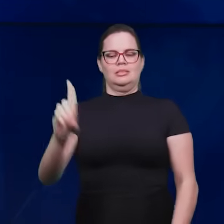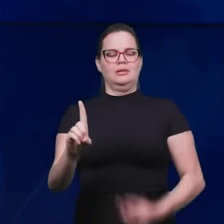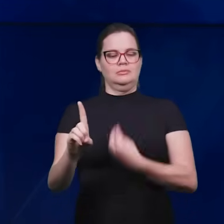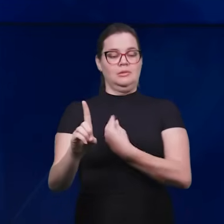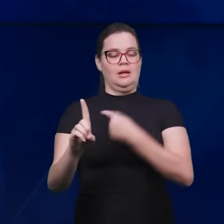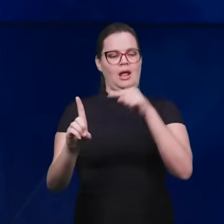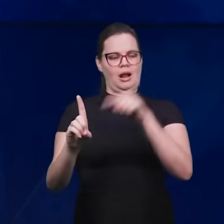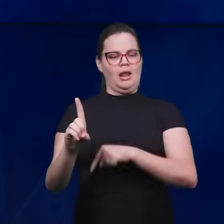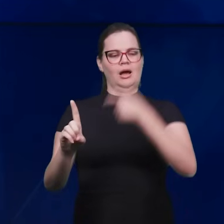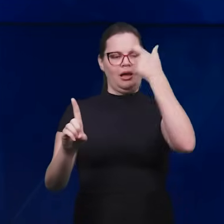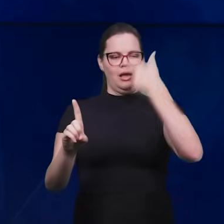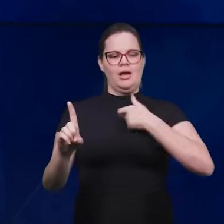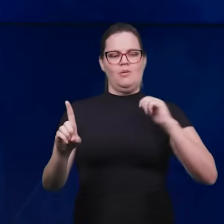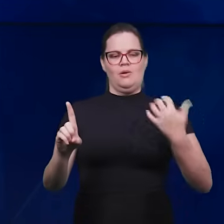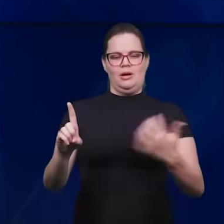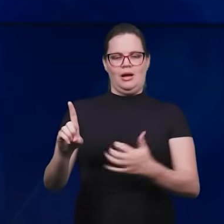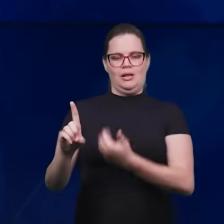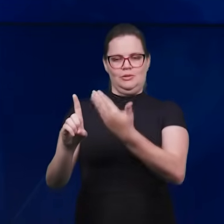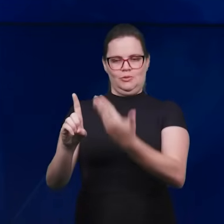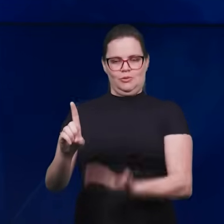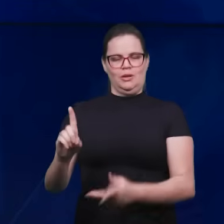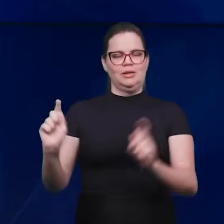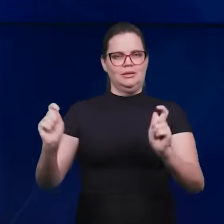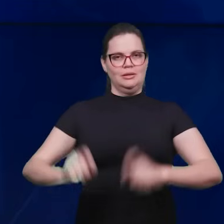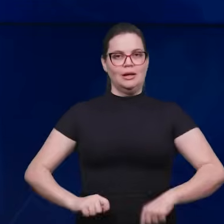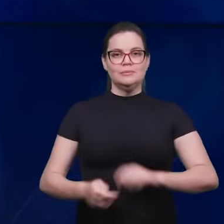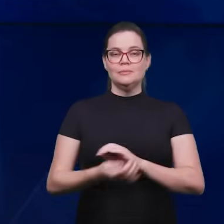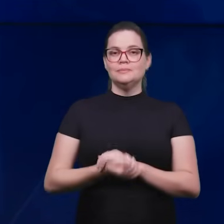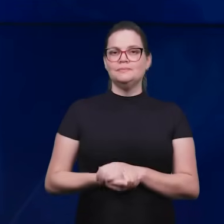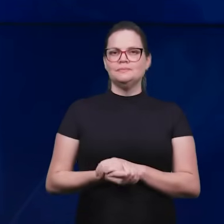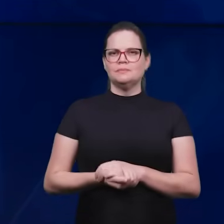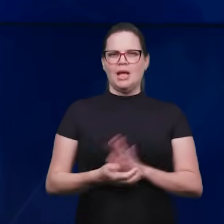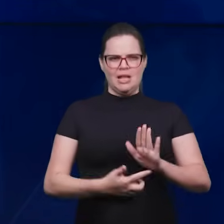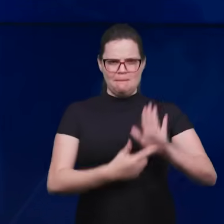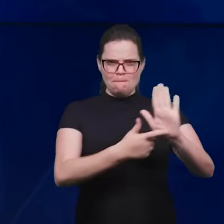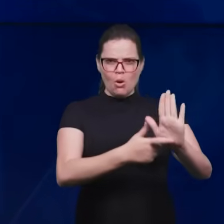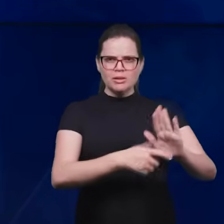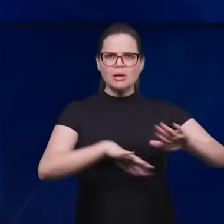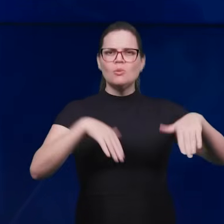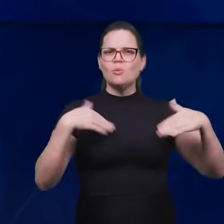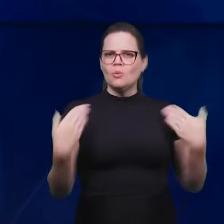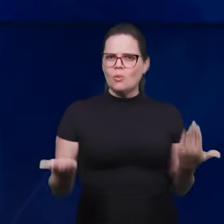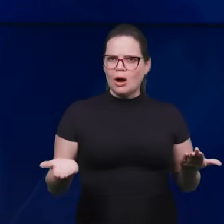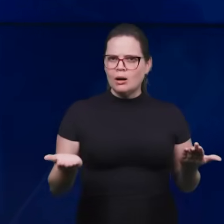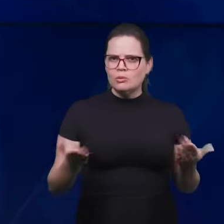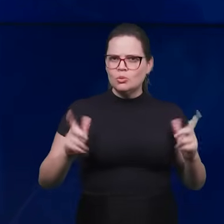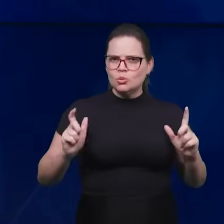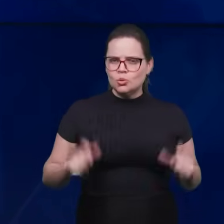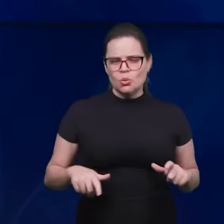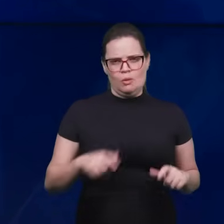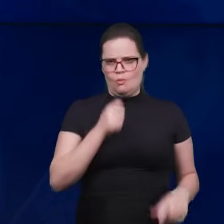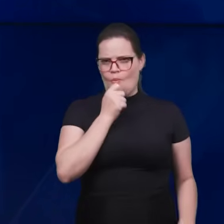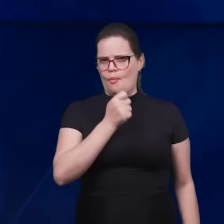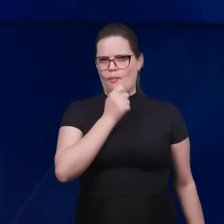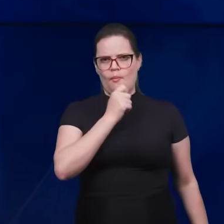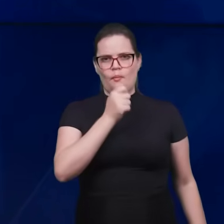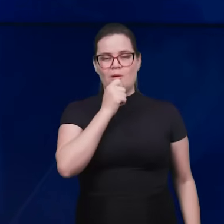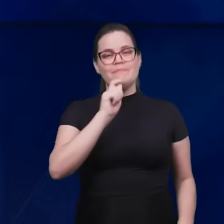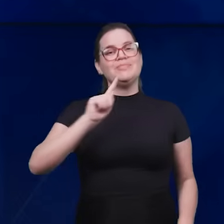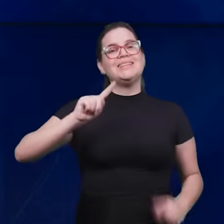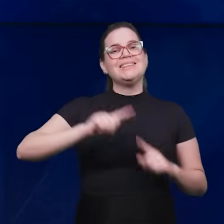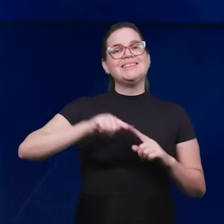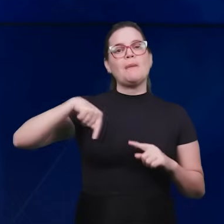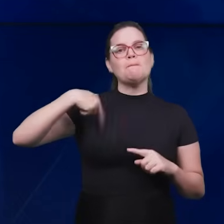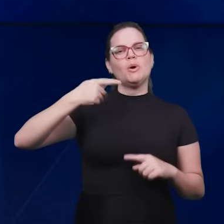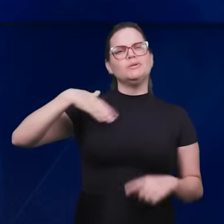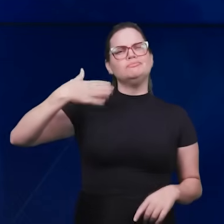adorado. Mas não revela qual lugar. Quem vai ter essa revelação e alcançar essa profecia é